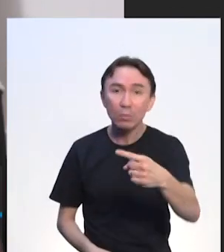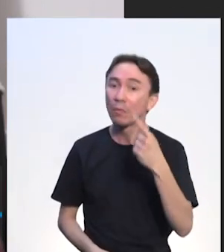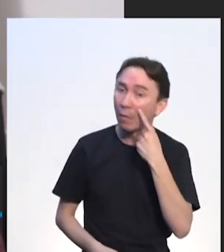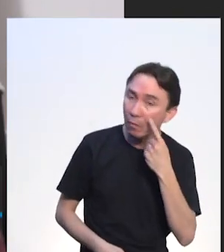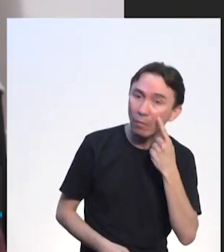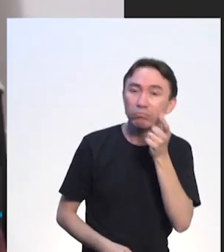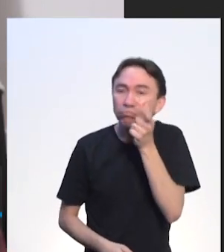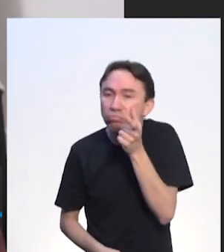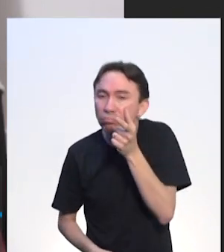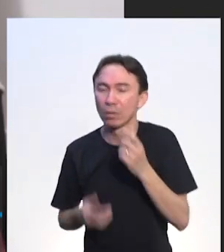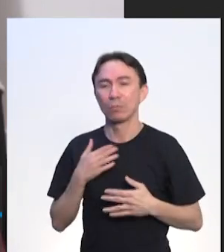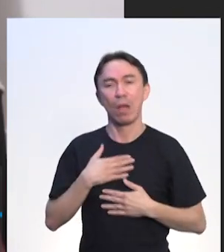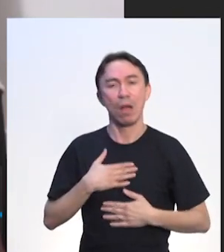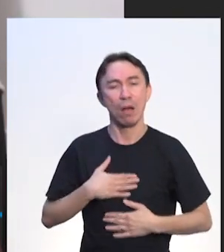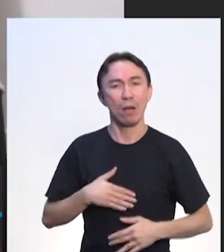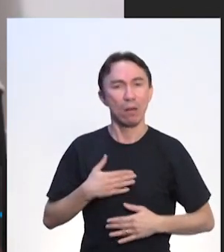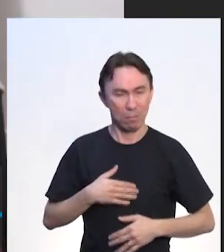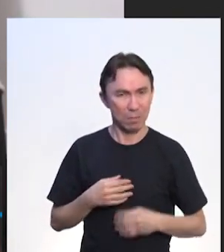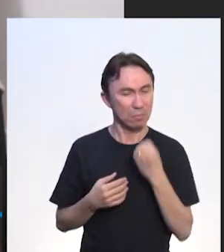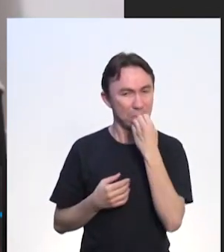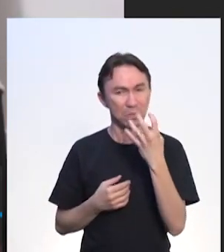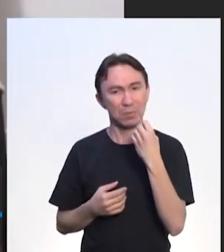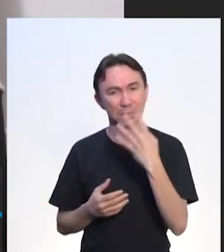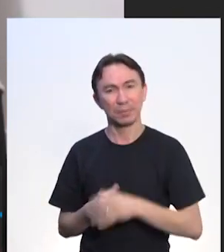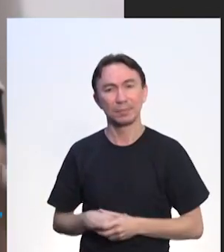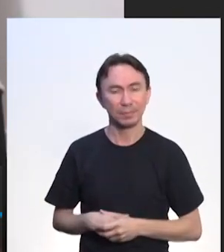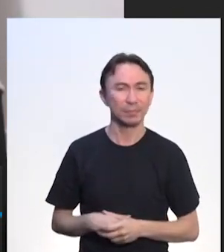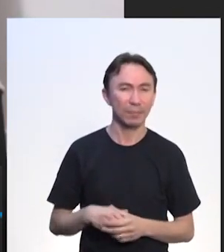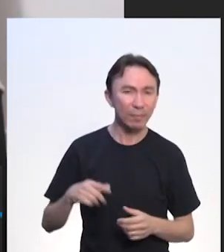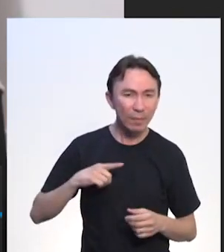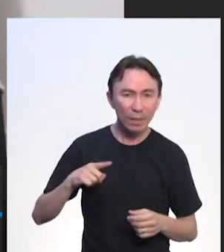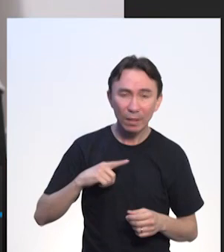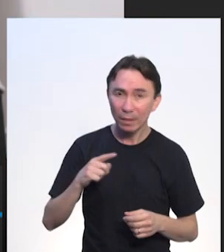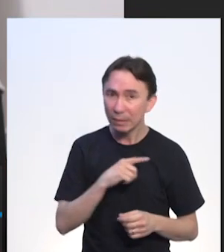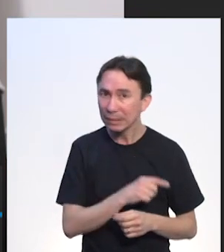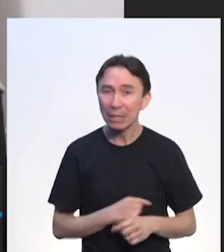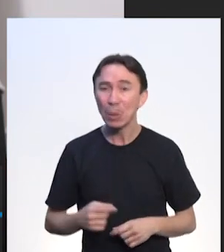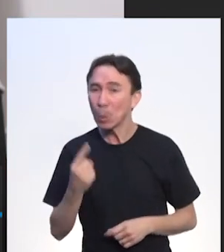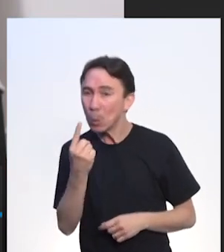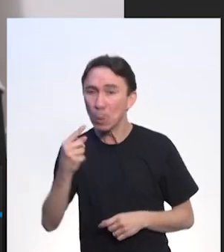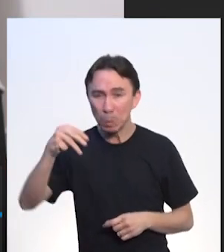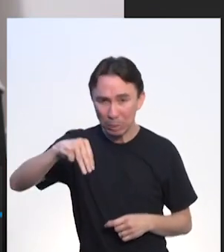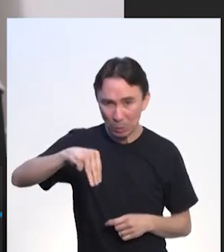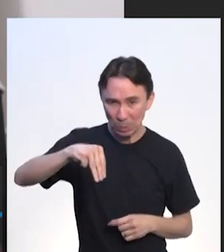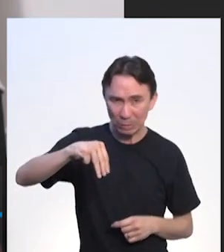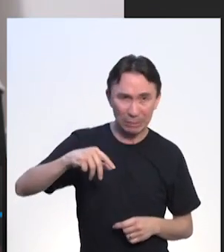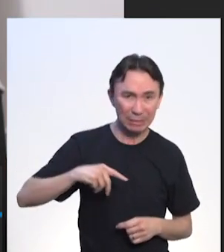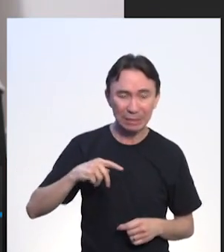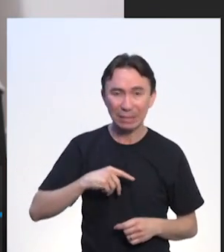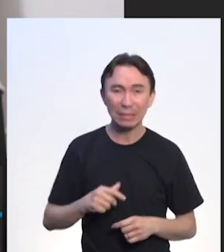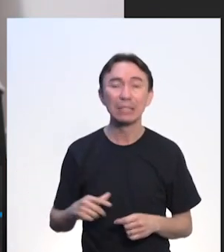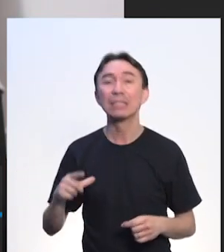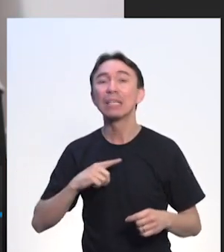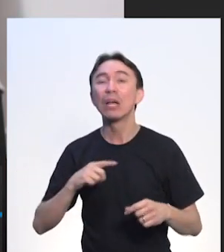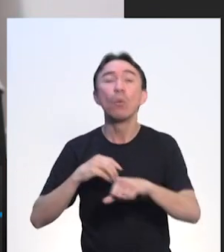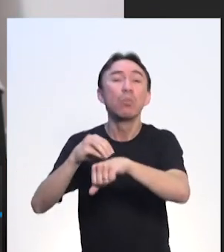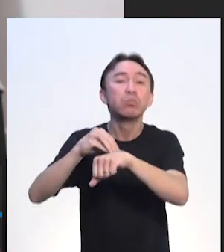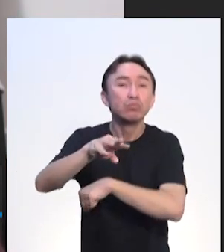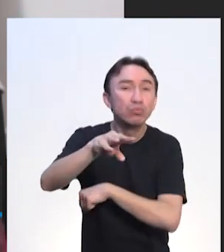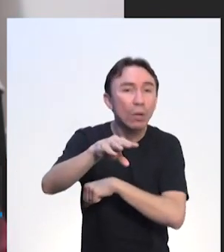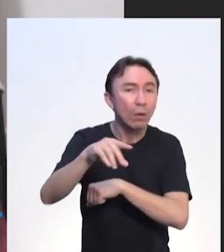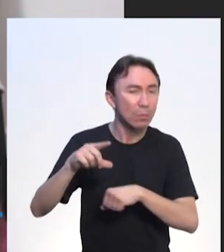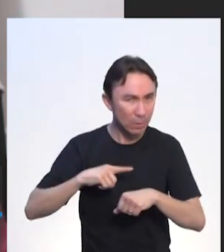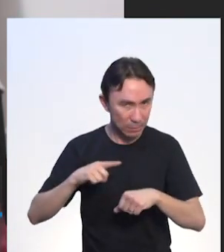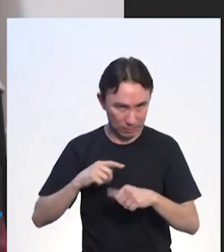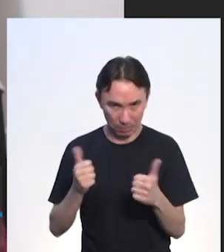calma. A gente tem duas coisinhas antes, né? A gente tem 1 minuto, então vou falar bem rapidinho. A gente tem uma sugestão para